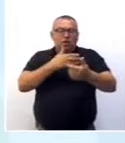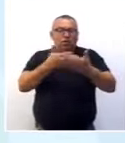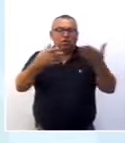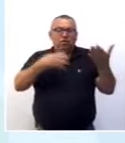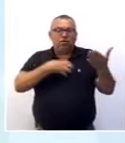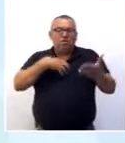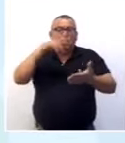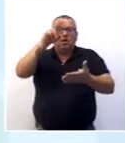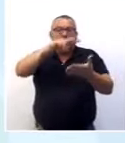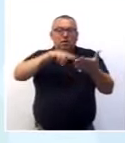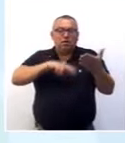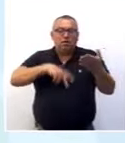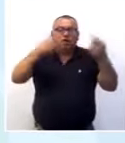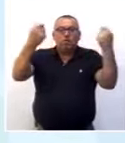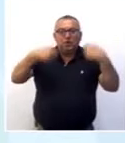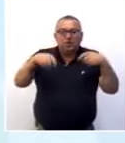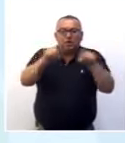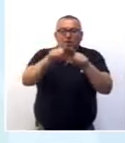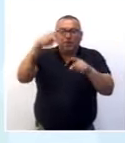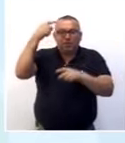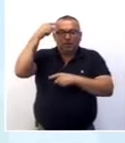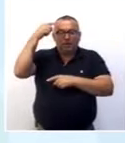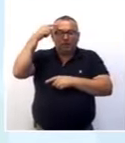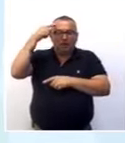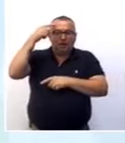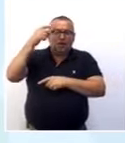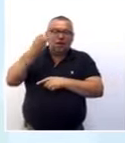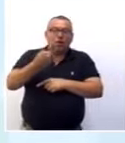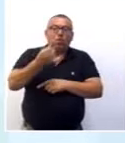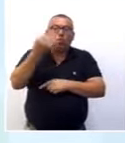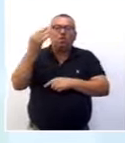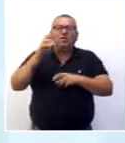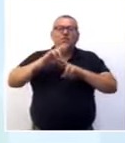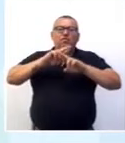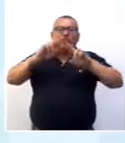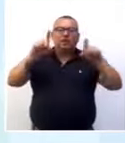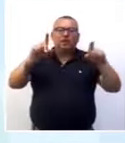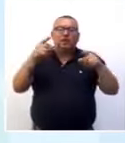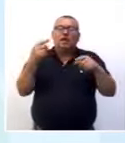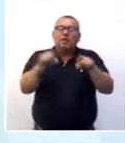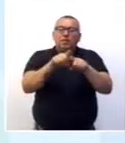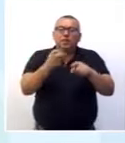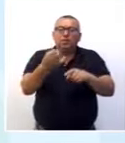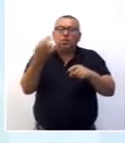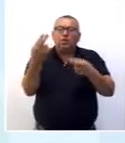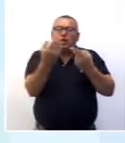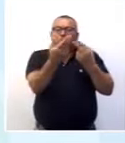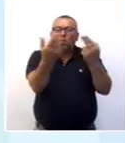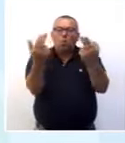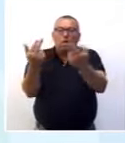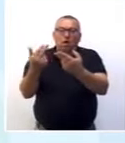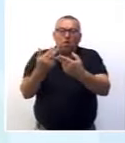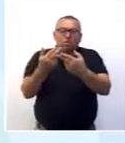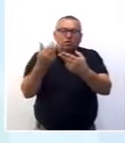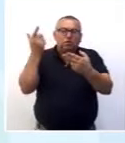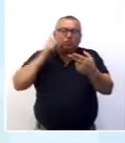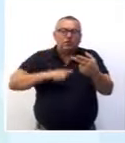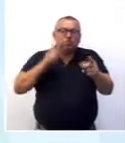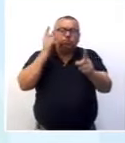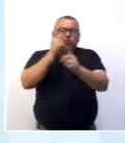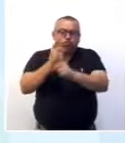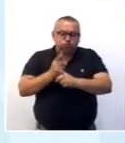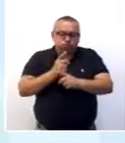leitura, é preciso pensarmos quais diferenças e quais semelhanças são possíveis de encontrarmos quando